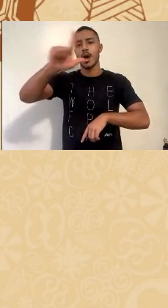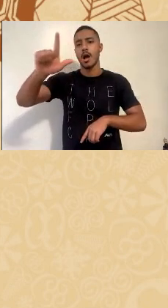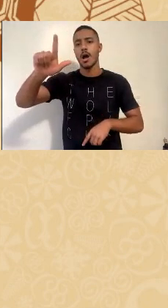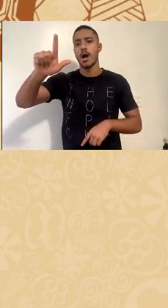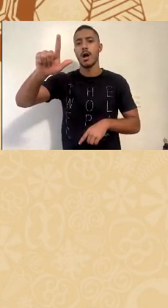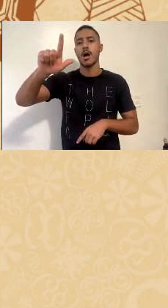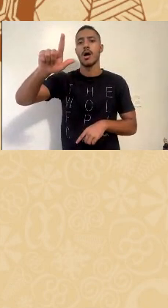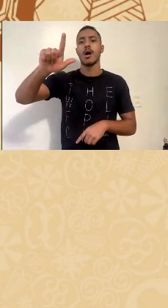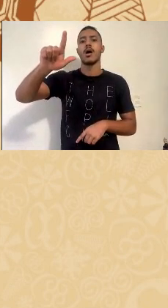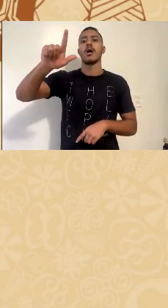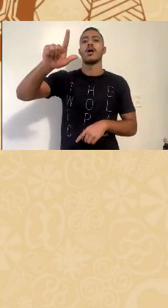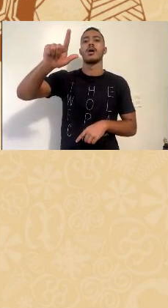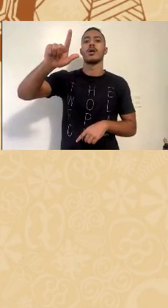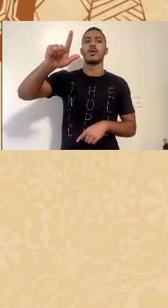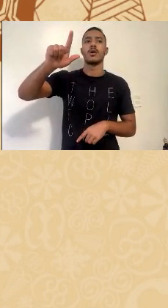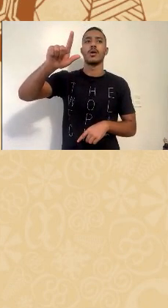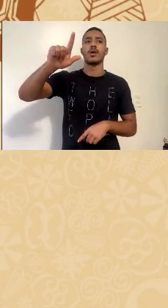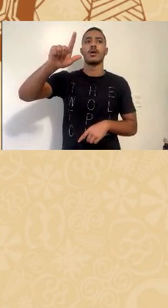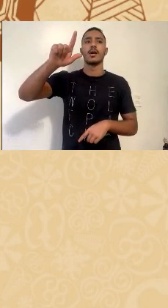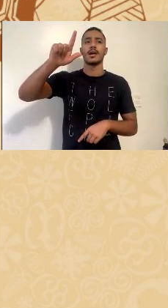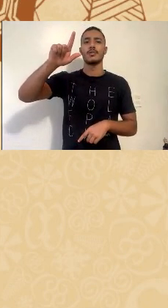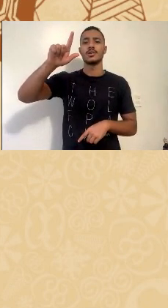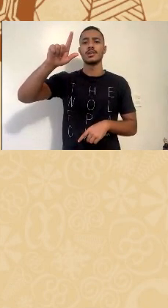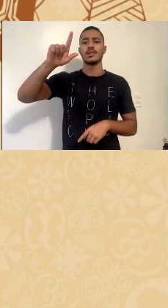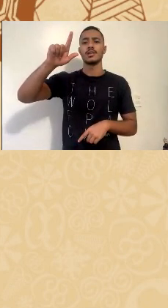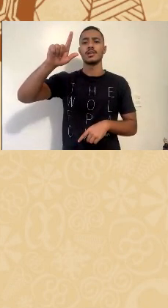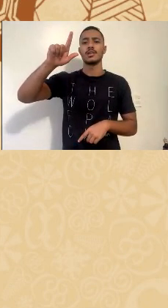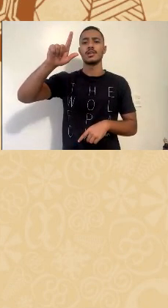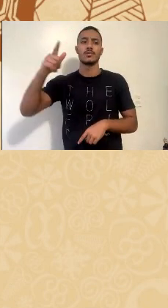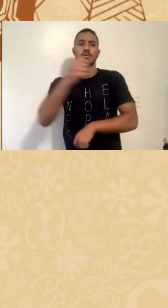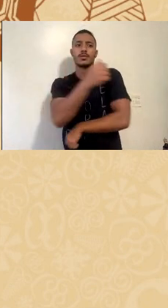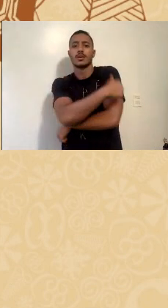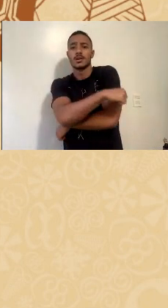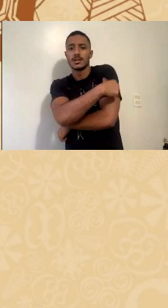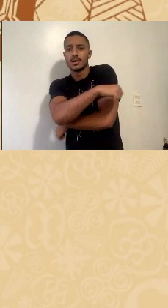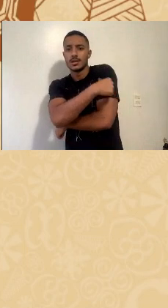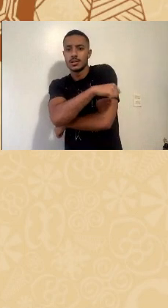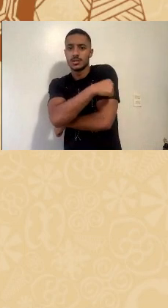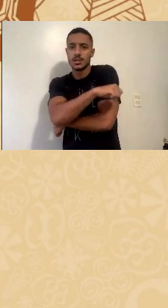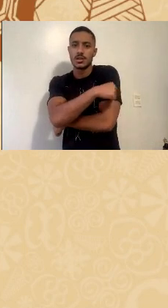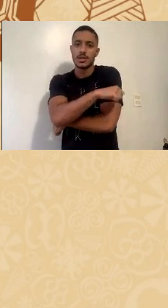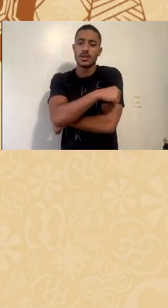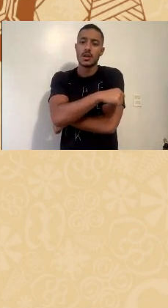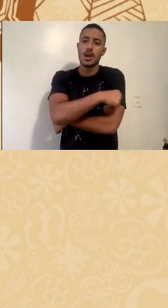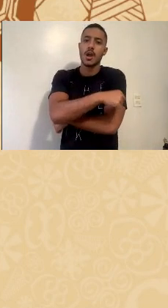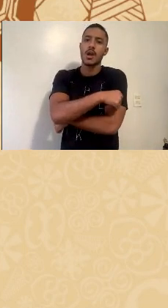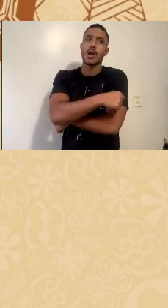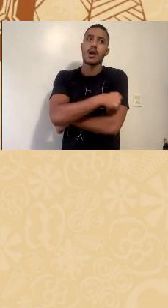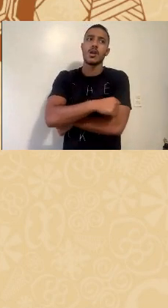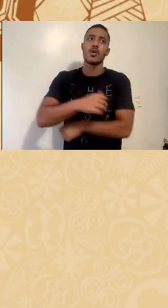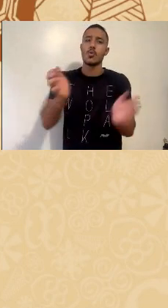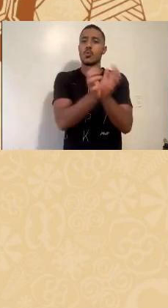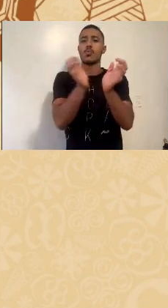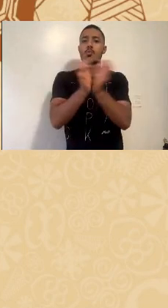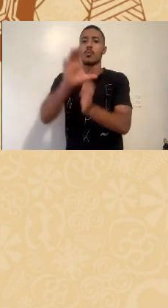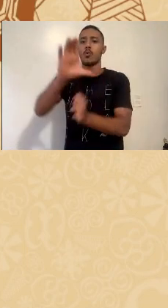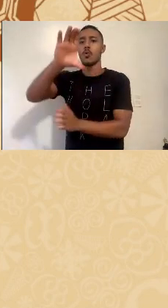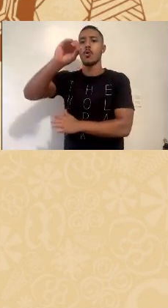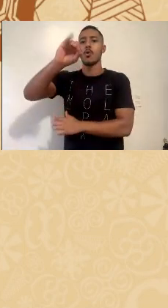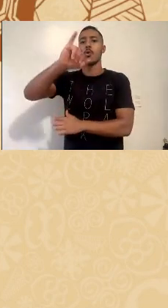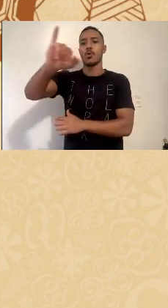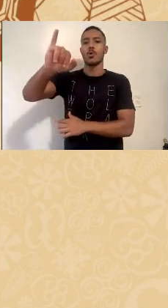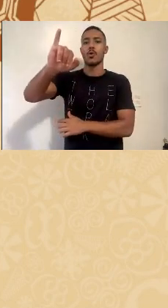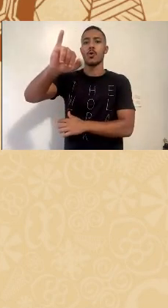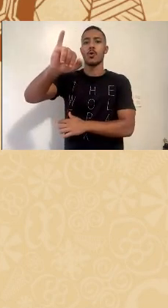CRPR05 aqui do Rio de Janeiro. Eu sou também da coordenação coletiva da COI, daqui, da Comissão de Orientação e Ética, que aqui é a COI,